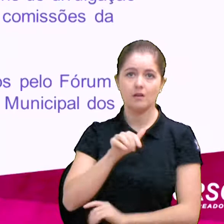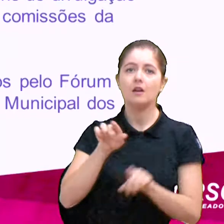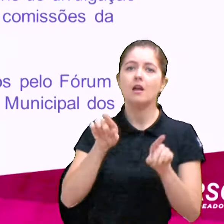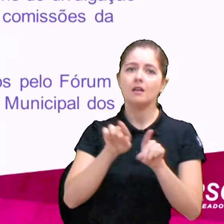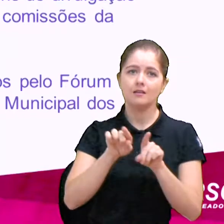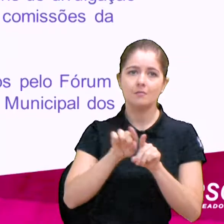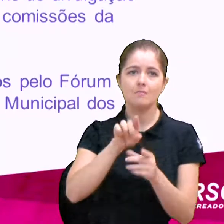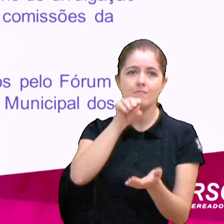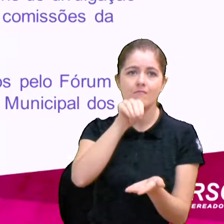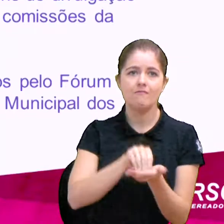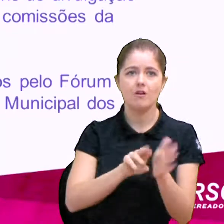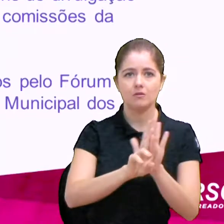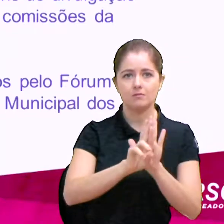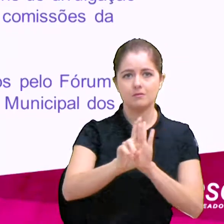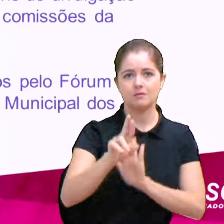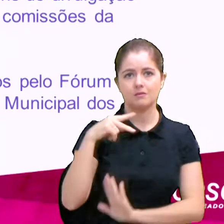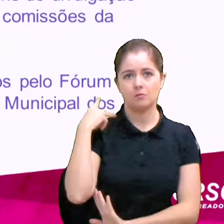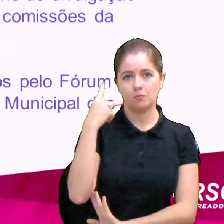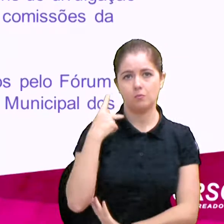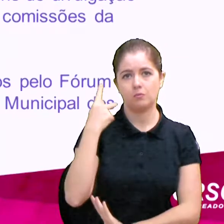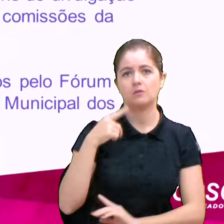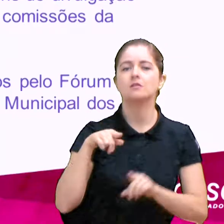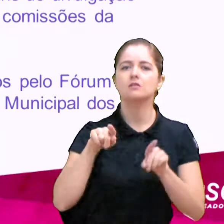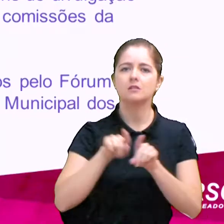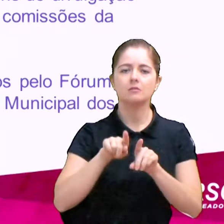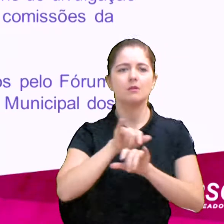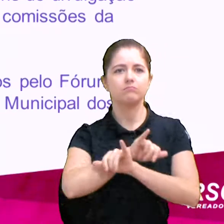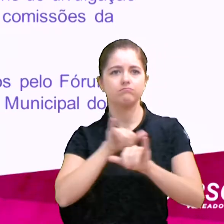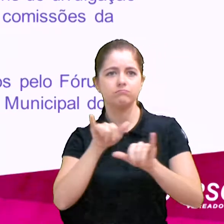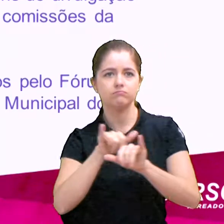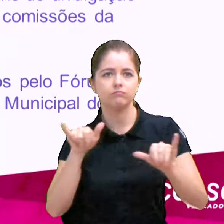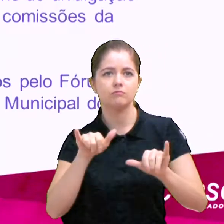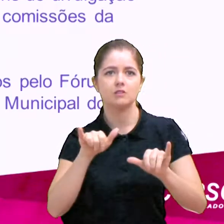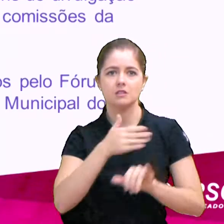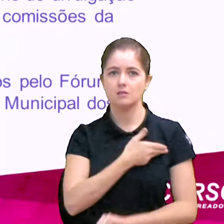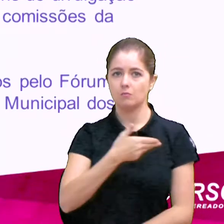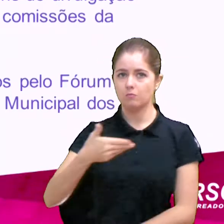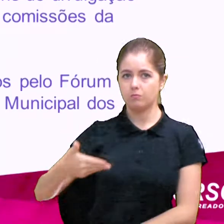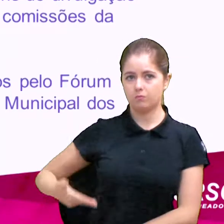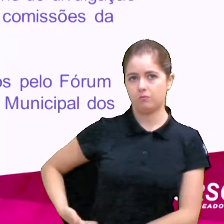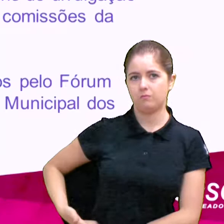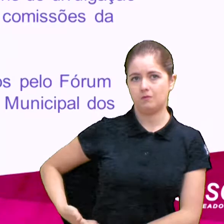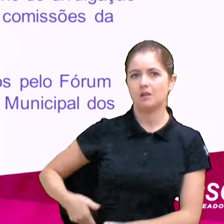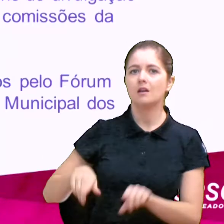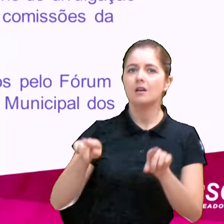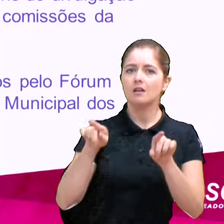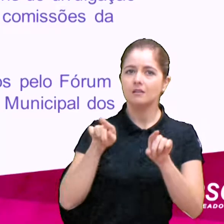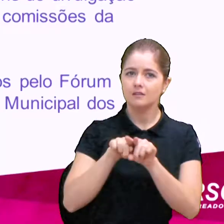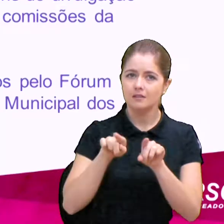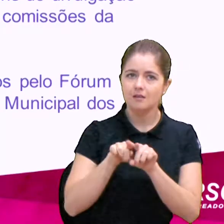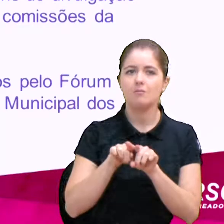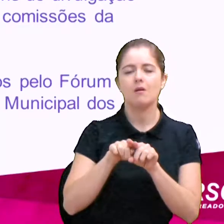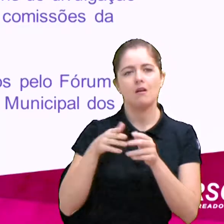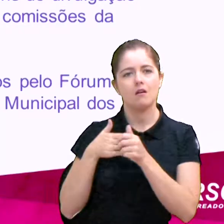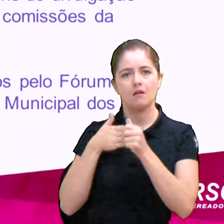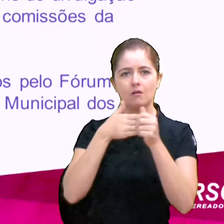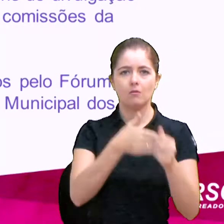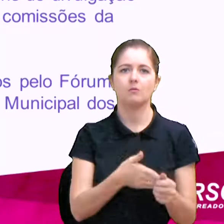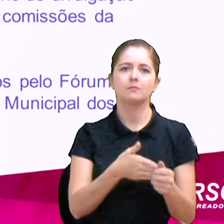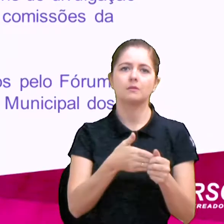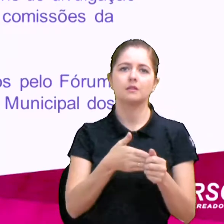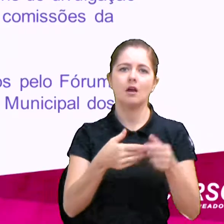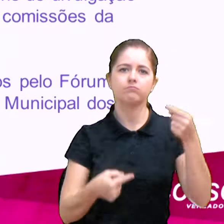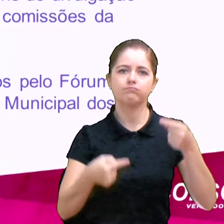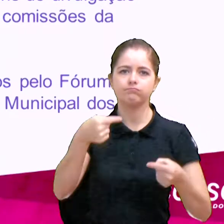de divulgação pública e fornecimento de subsídio às comissões da Câmara. Acompanhar os debates promovidos pelo Fórum Municipal